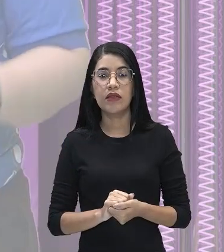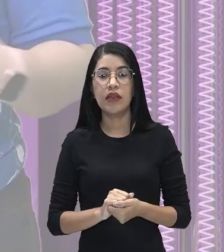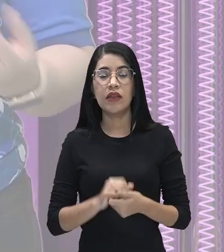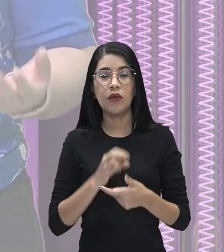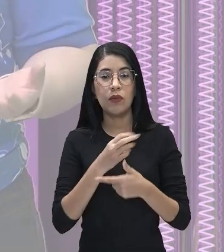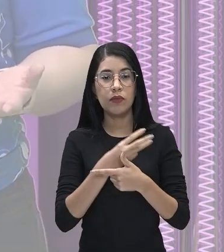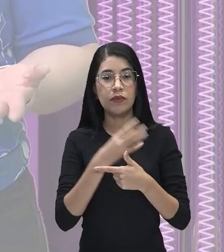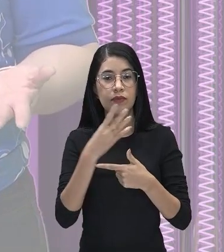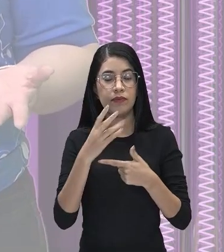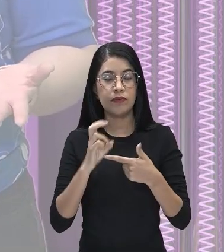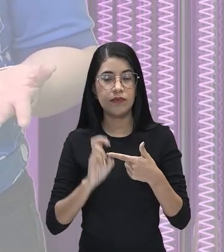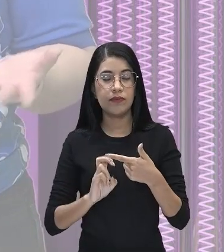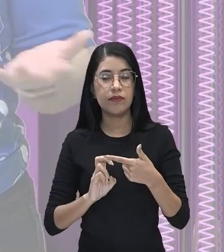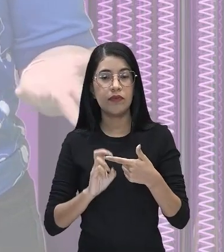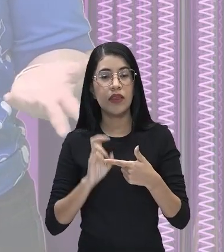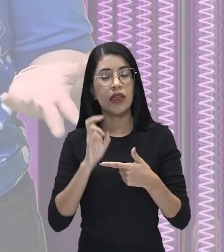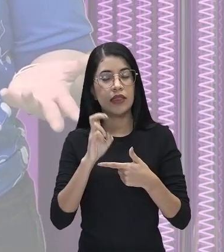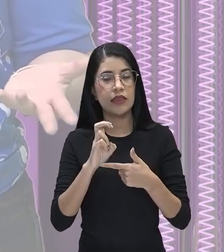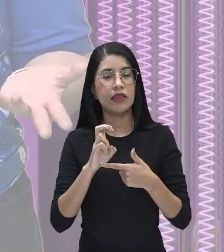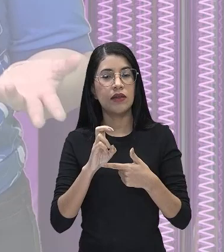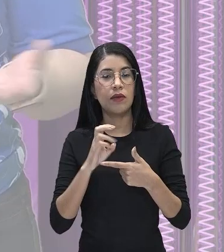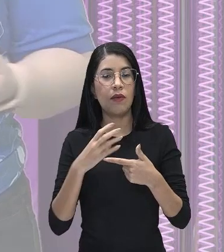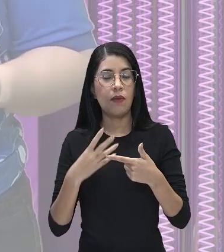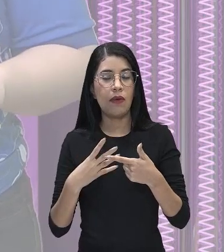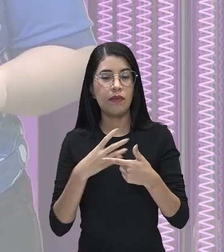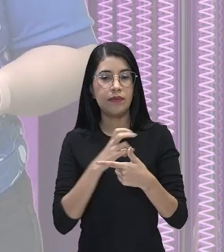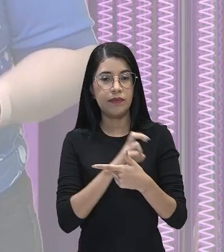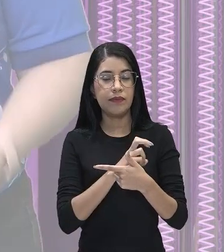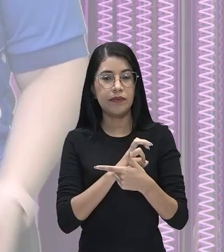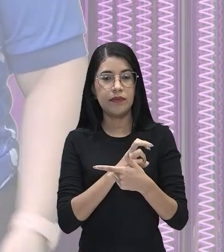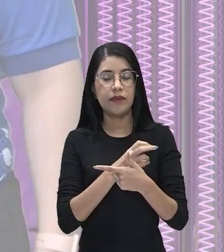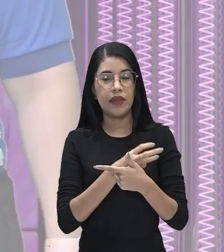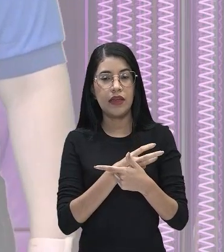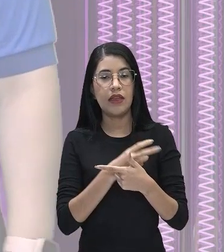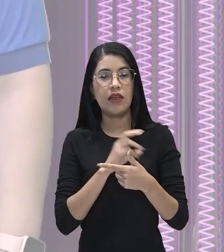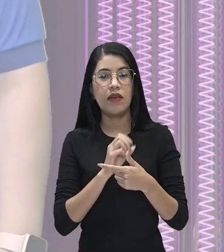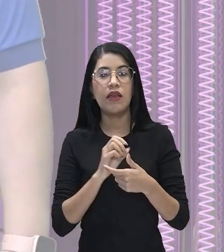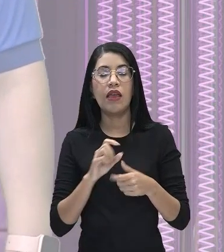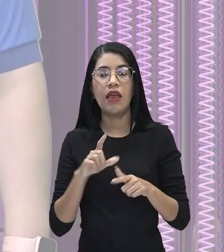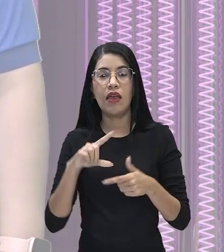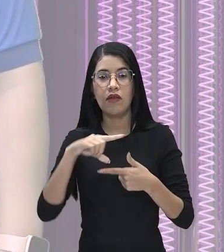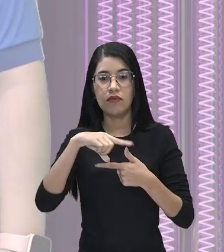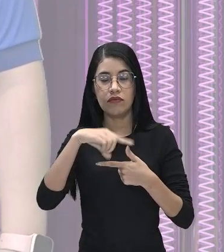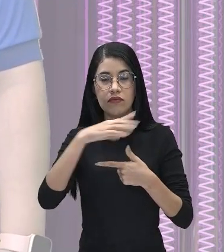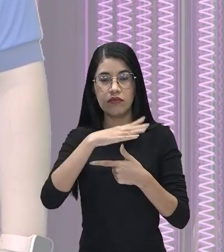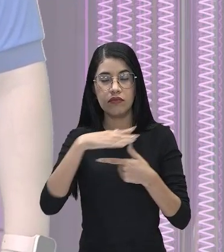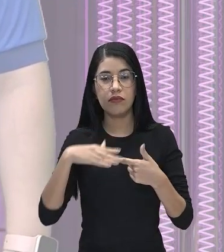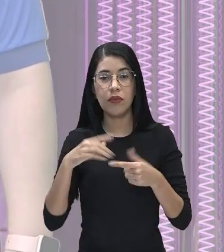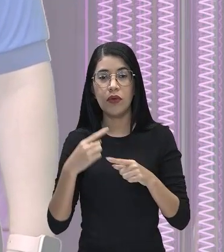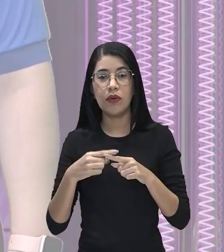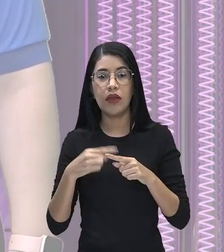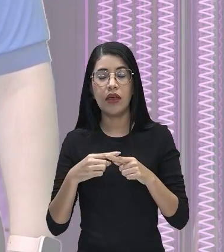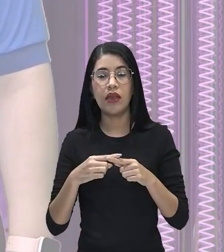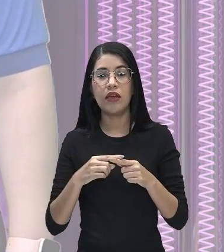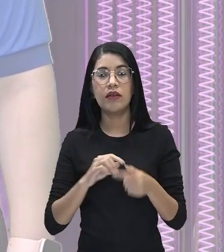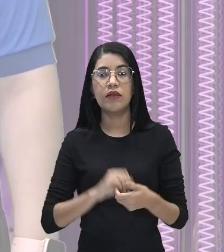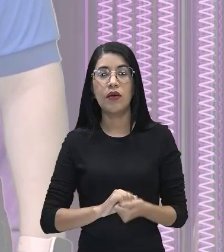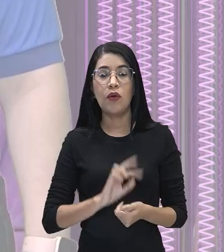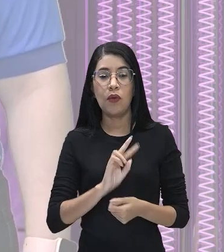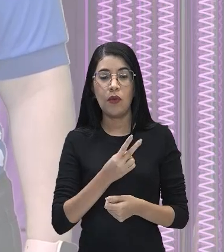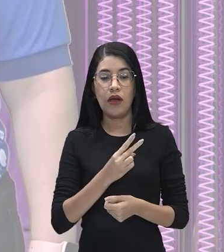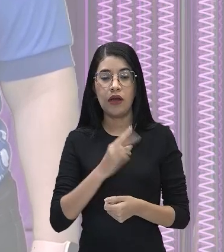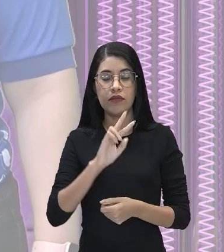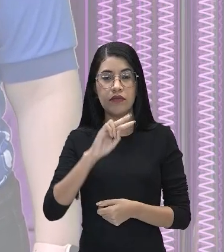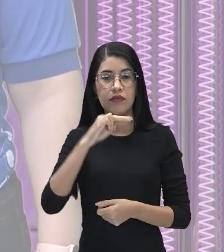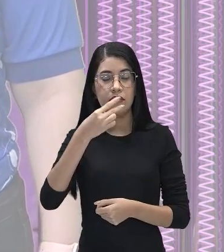5, é um triângulo que é retângulo. Por que eu posso afirmar isso? Porque o quadrado da hipotenusa, esse quadrado vermelho,